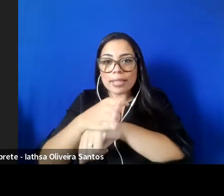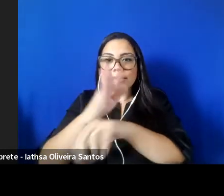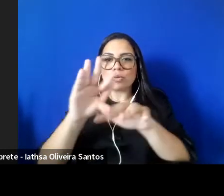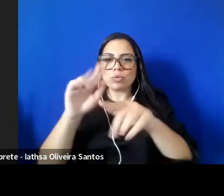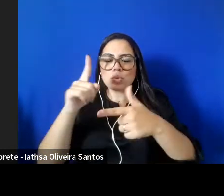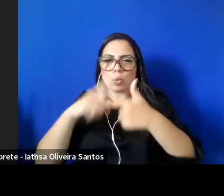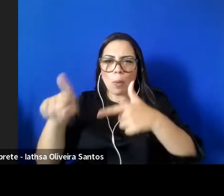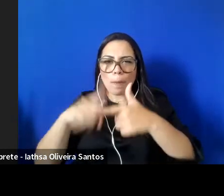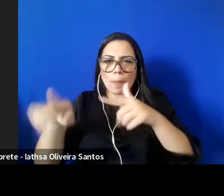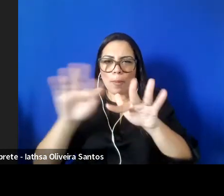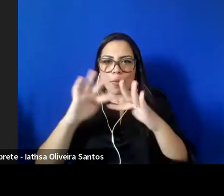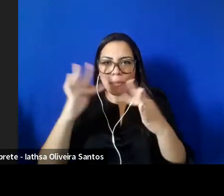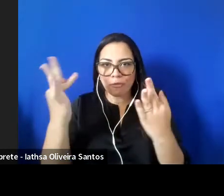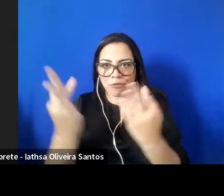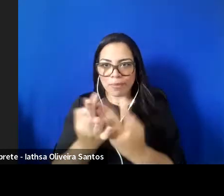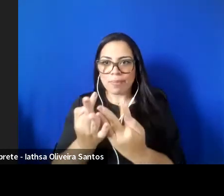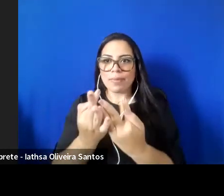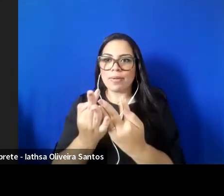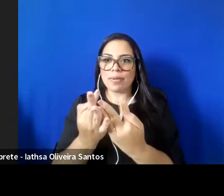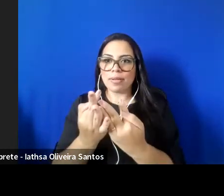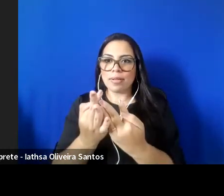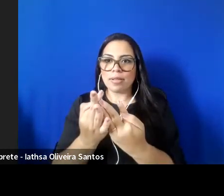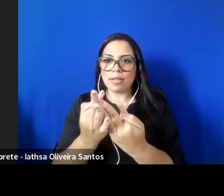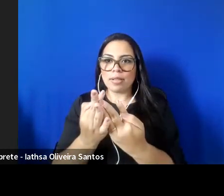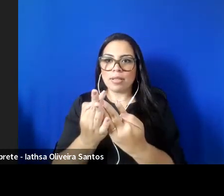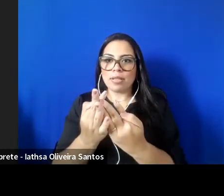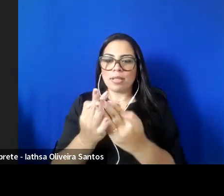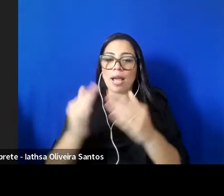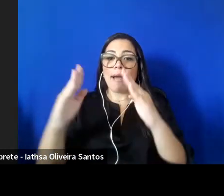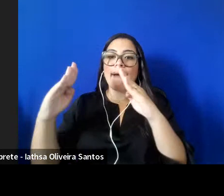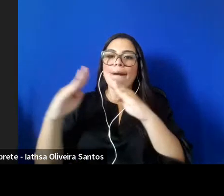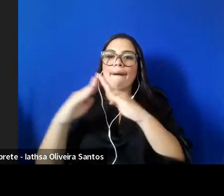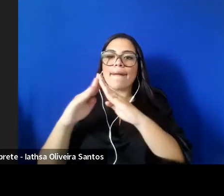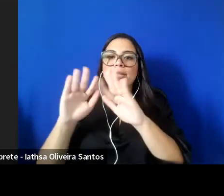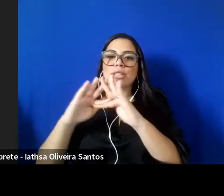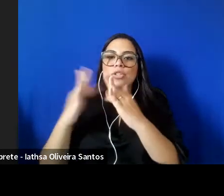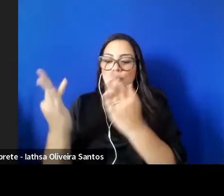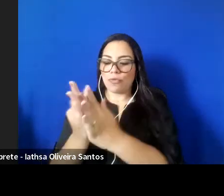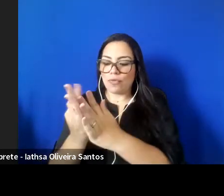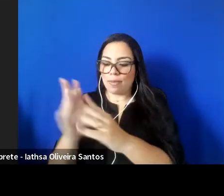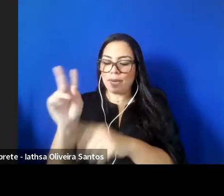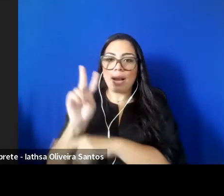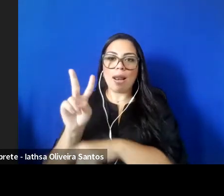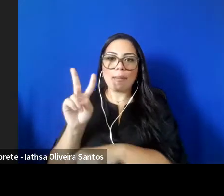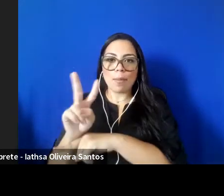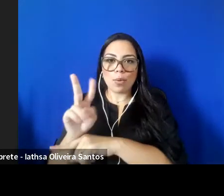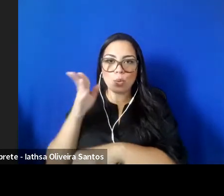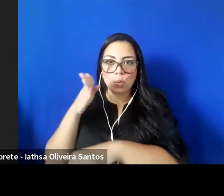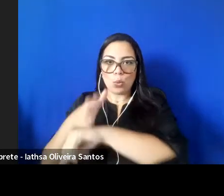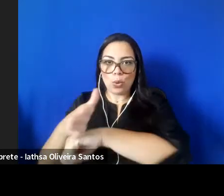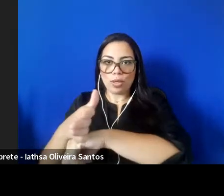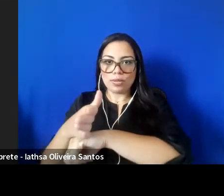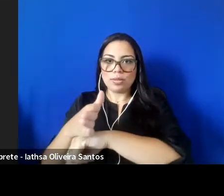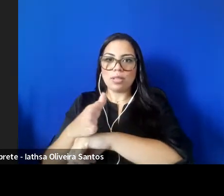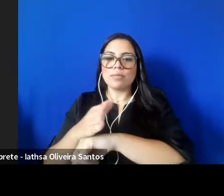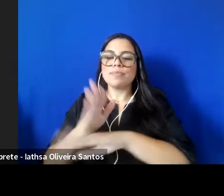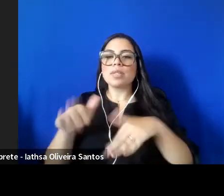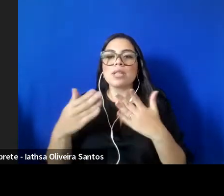estão em varas de família seja as casas da família, né? Essa seja a porta de acesso, que é uma